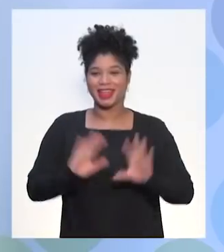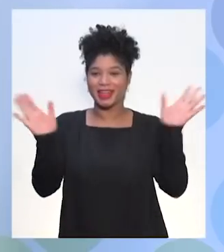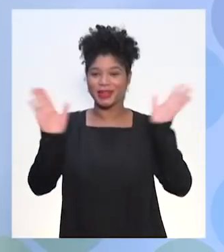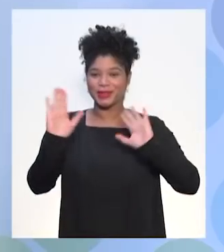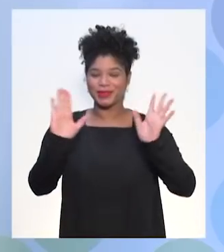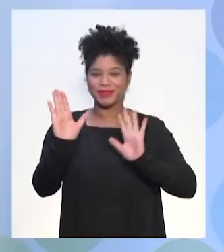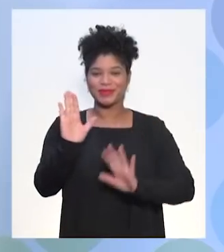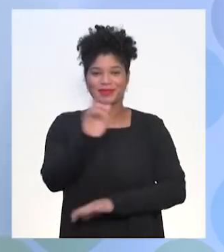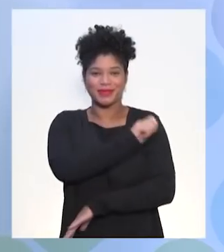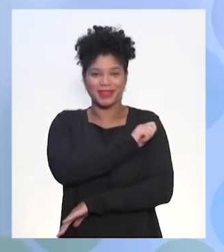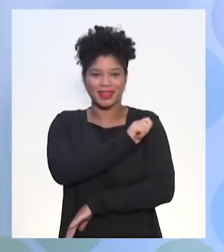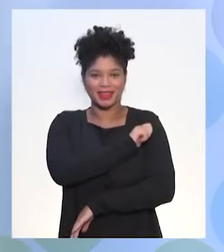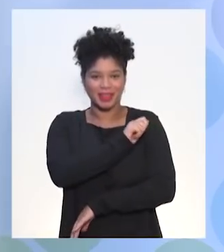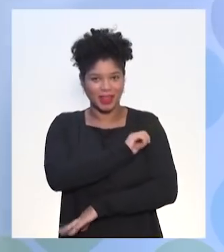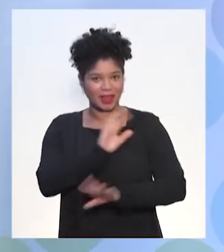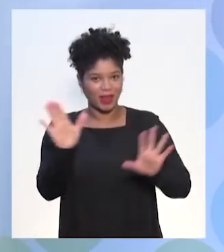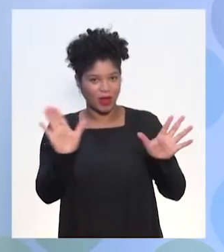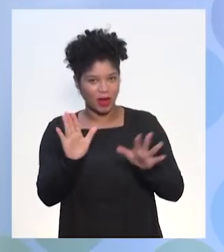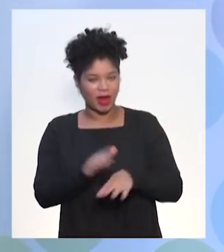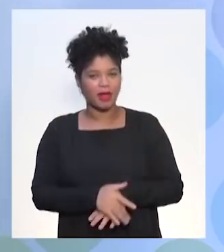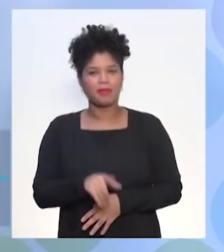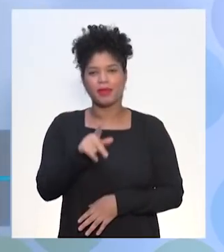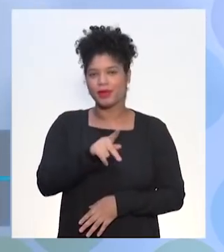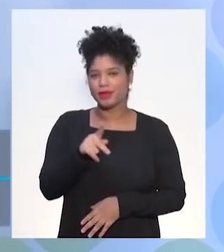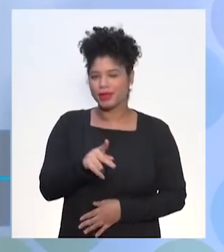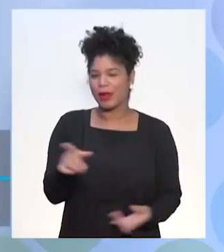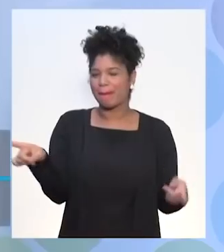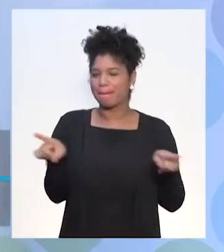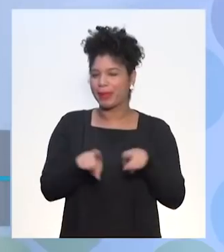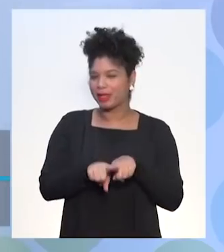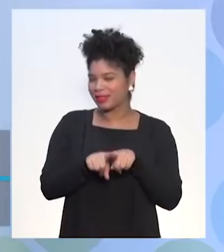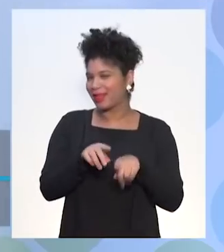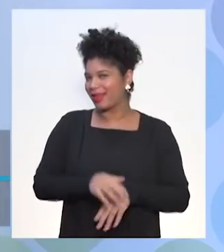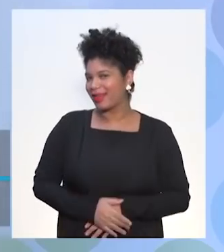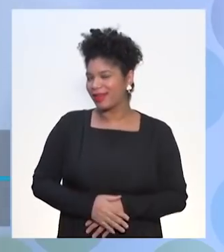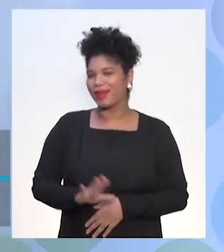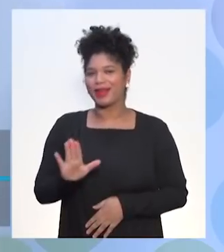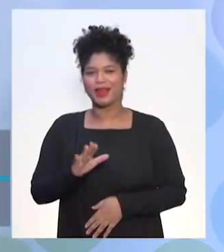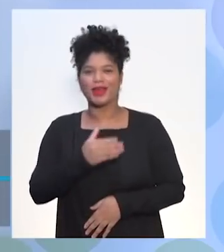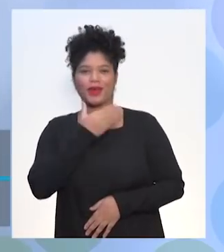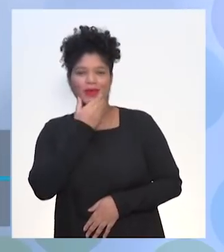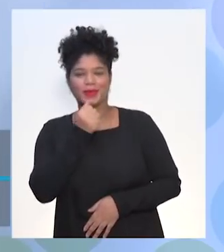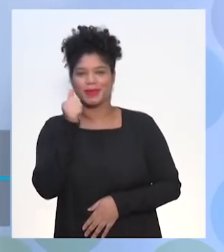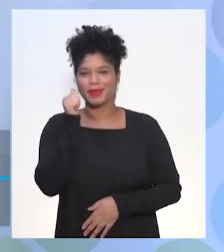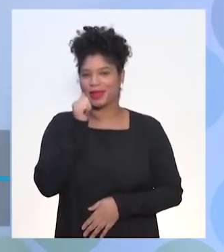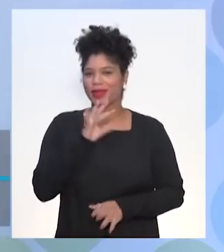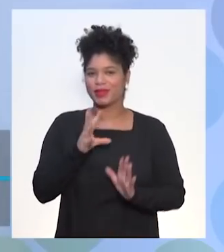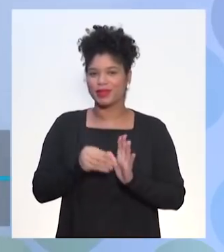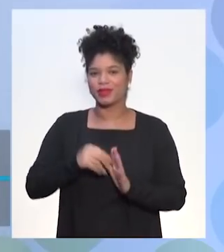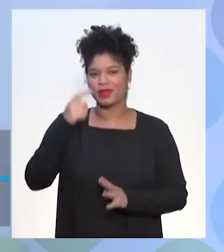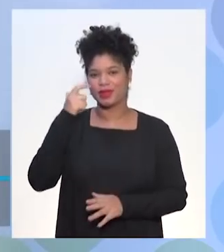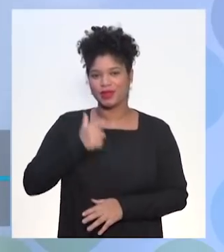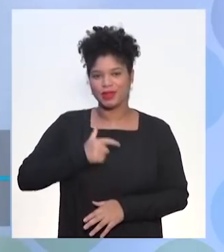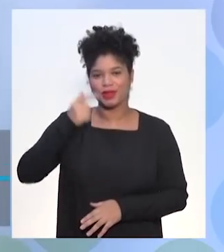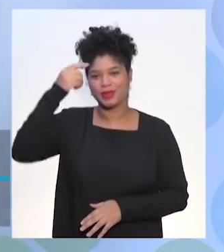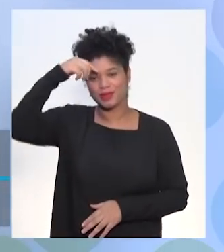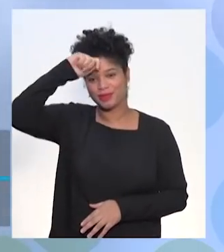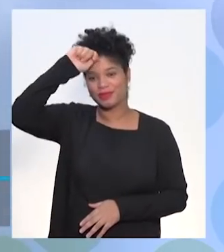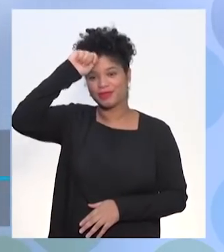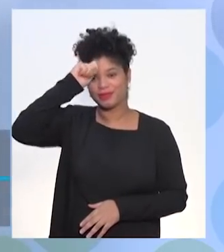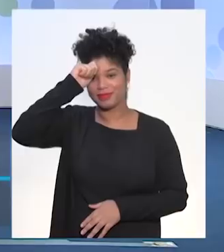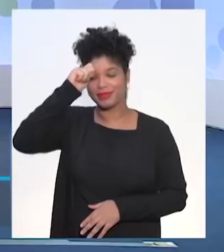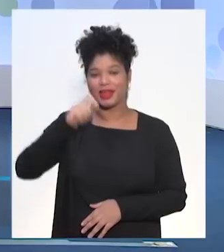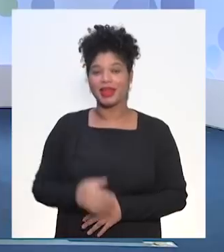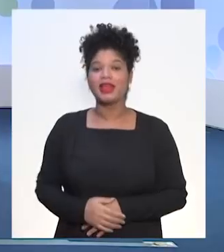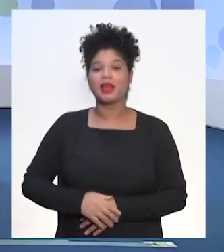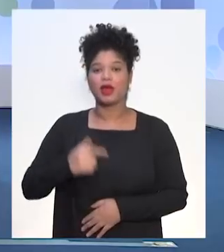Olá, estudantes. Olá, parceiro professor. Olá, parceira professora. Meu nome é Alcides Guerreiro, professor de História, e a gente